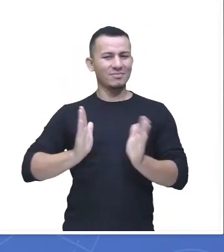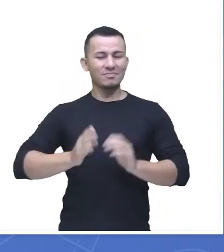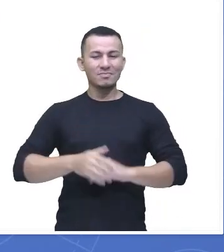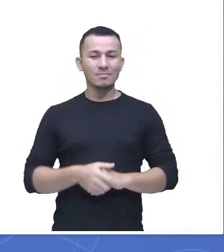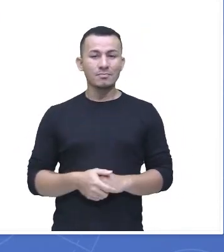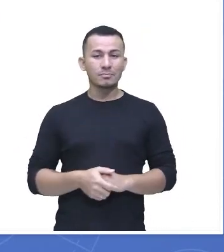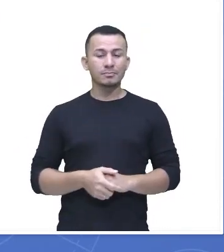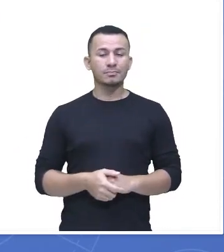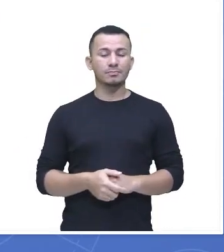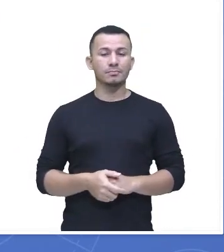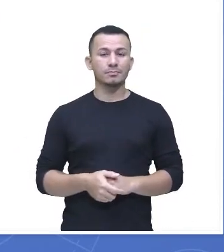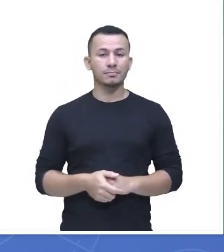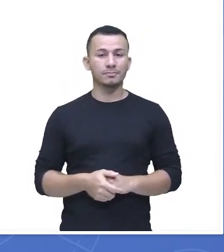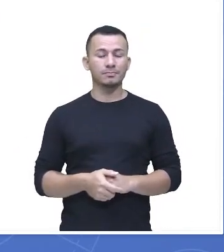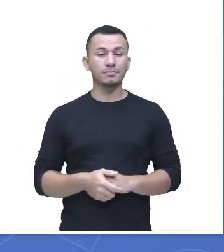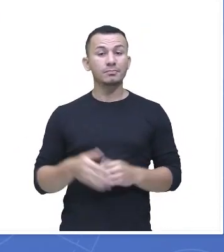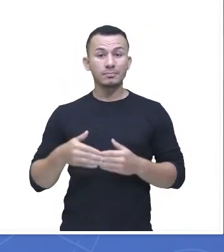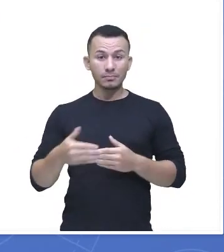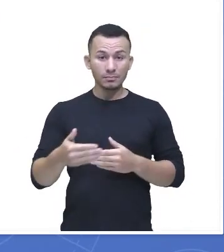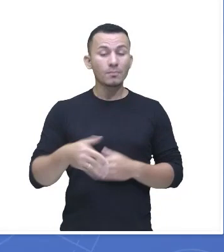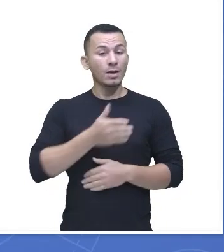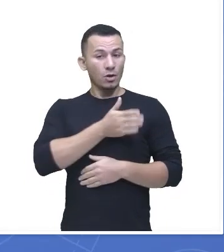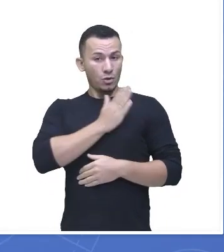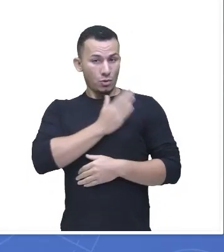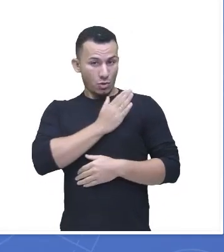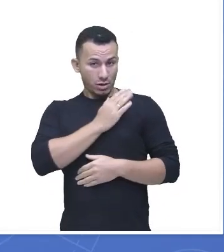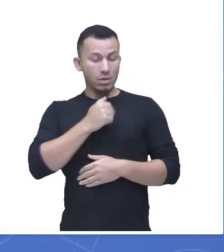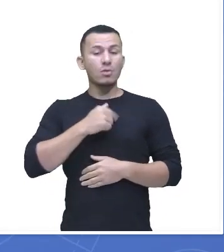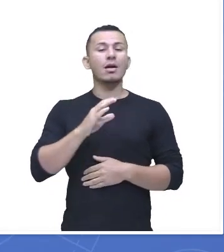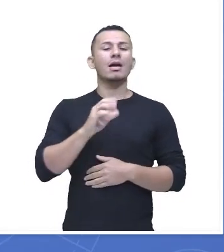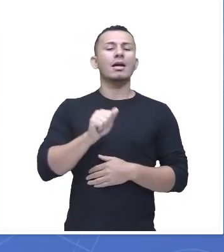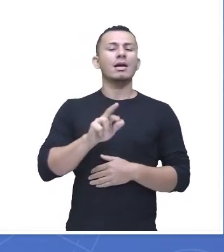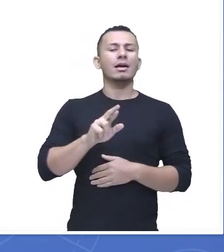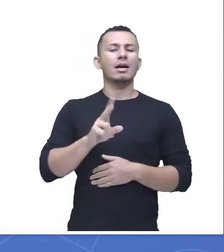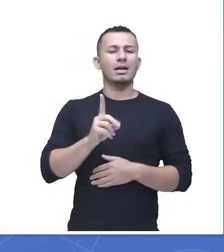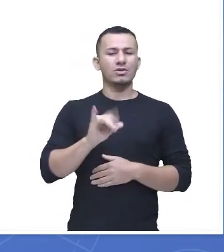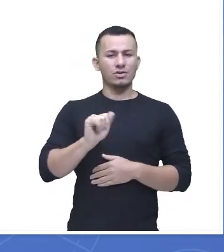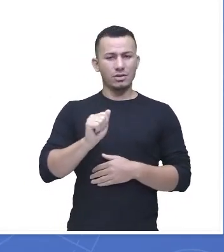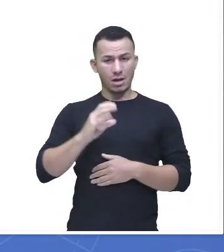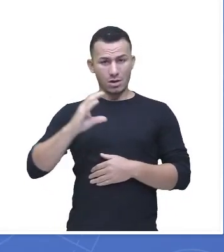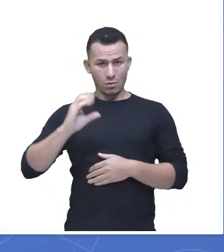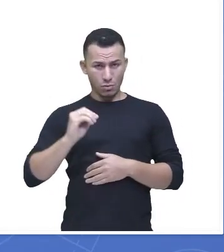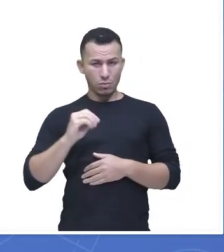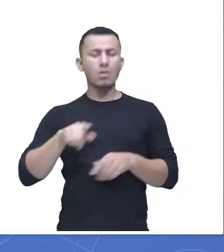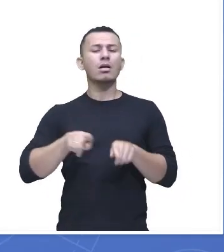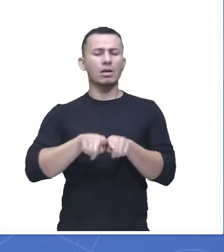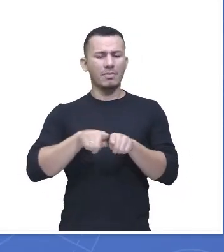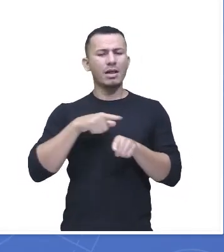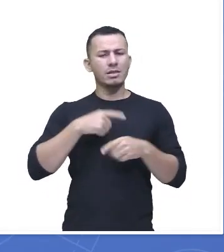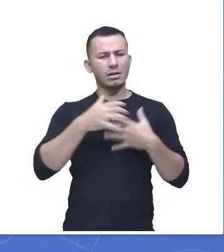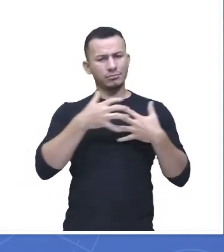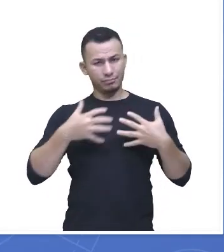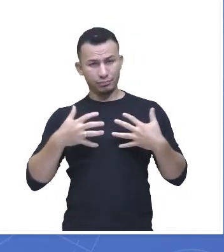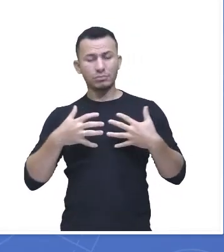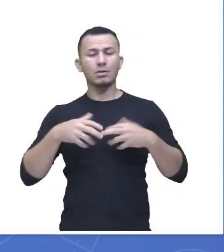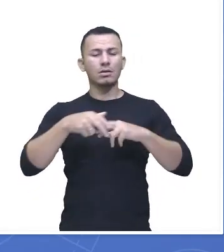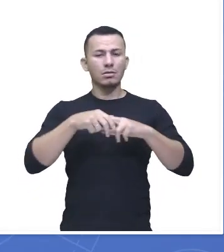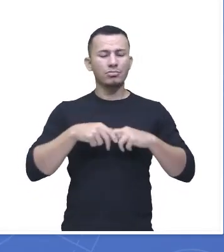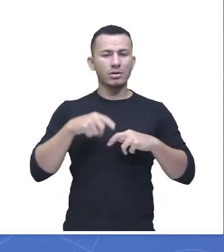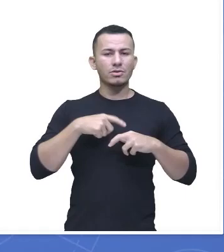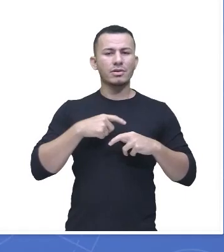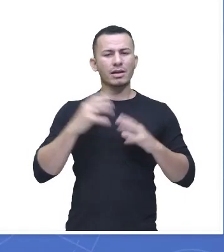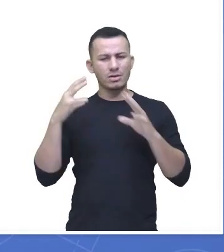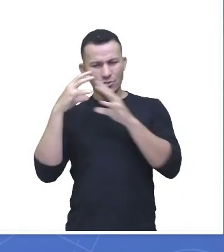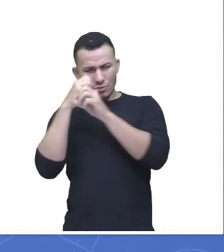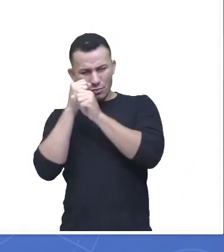bom? Do coração, é o estriado cardíaco, também tem aí essas estrias, por conta dessa banda